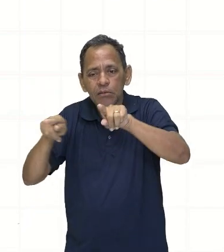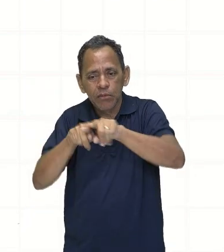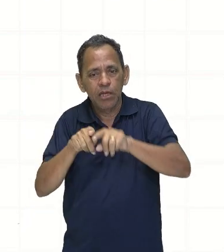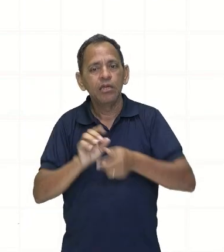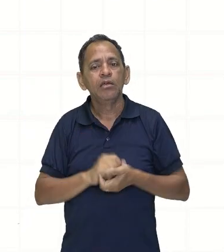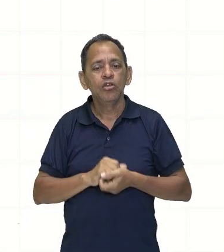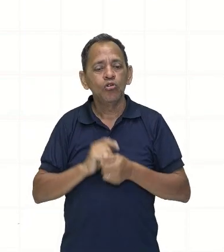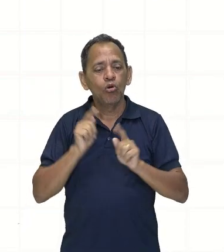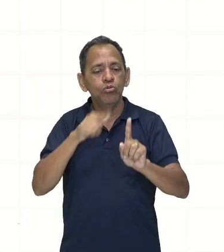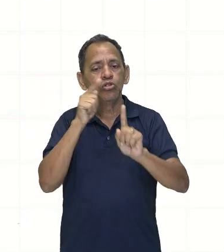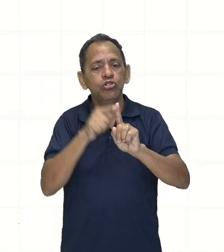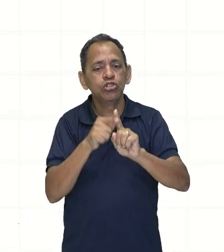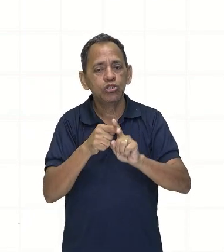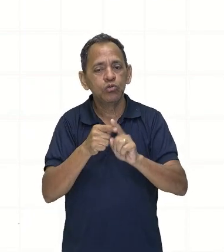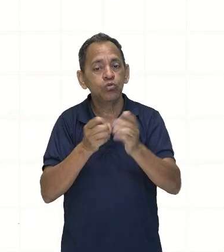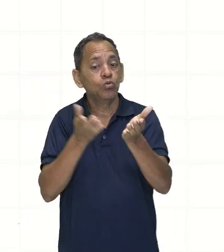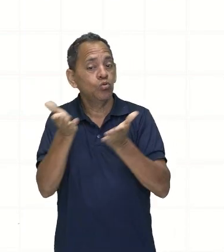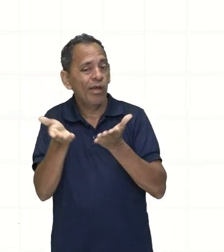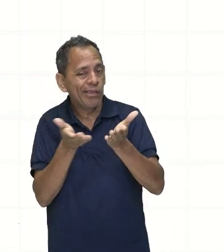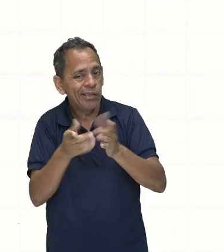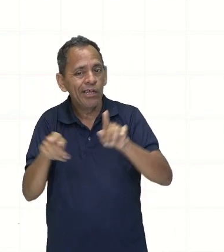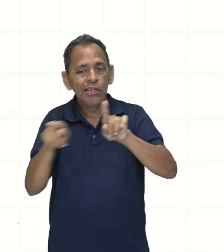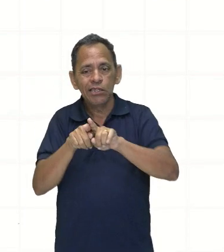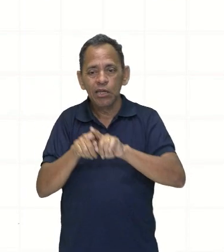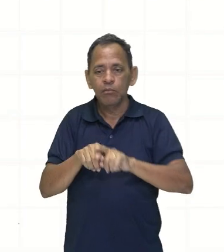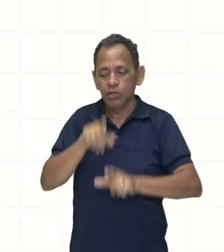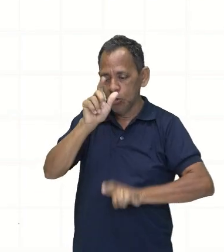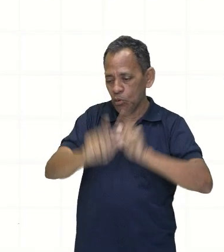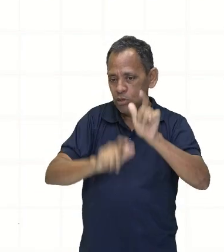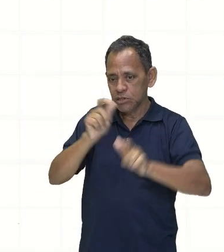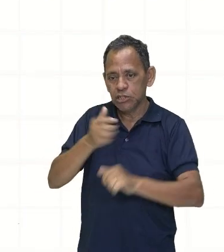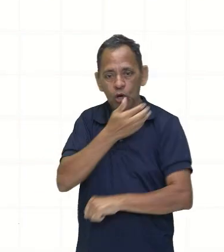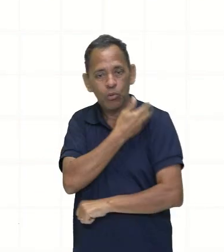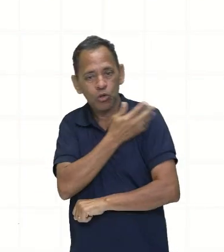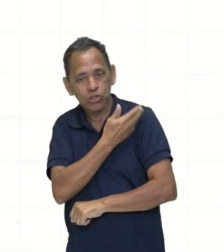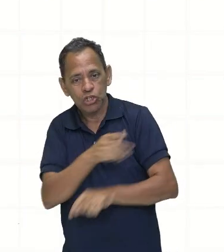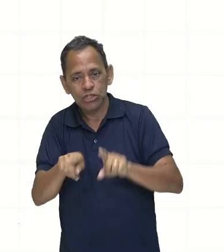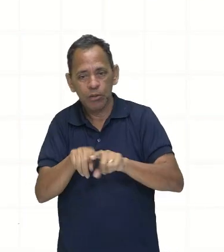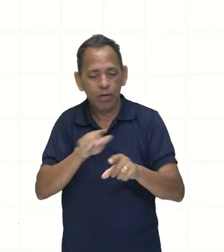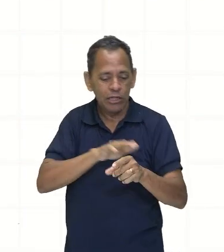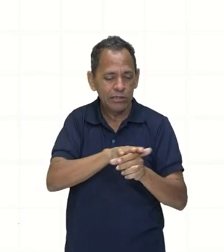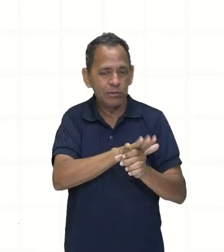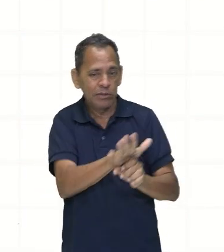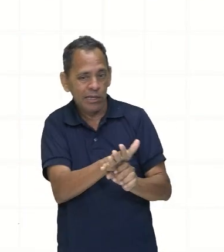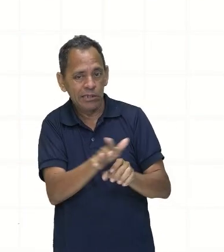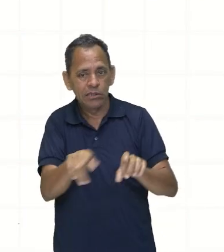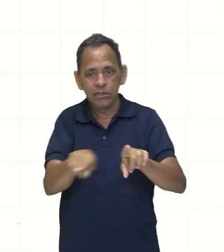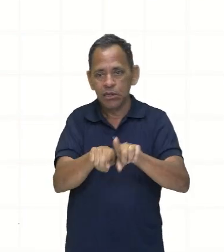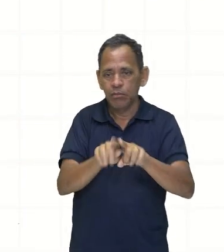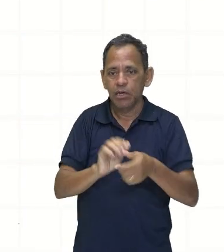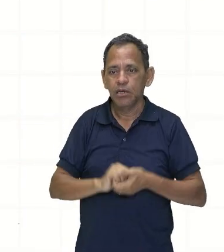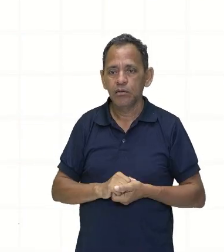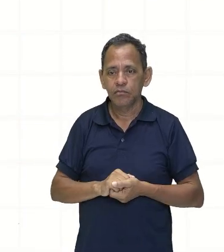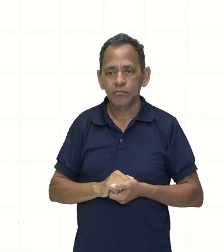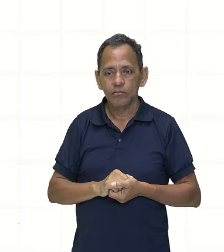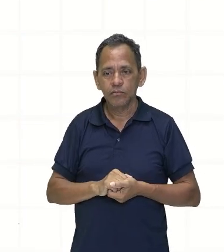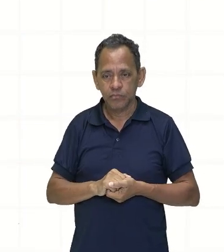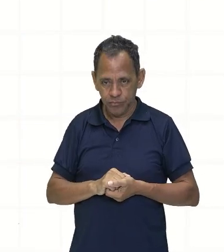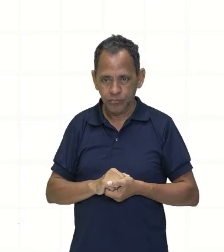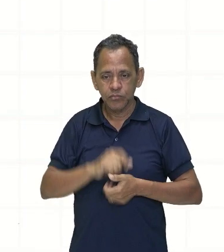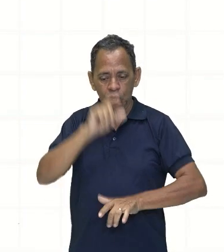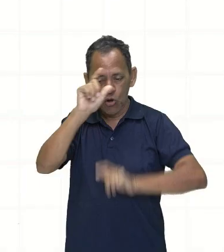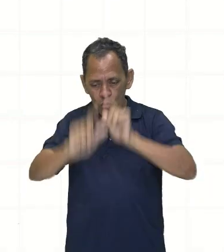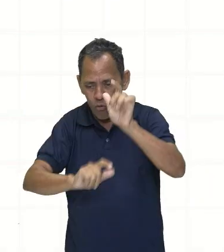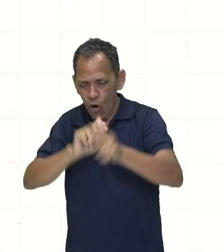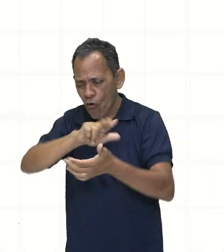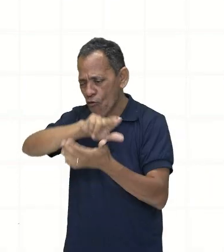população. Temos também o combate ao preconceito e à discriminação, né, muito desses povos, assim como os outros povos